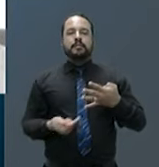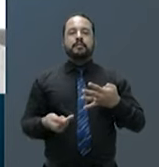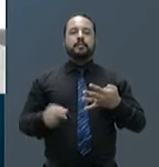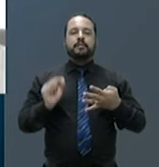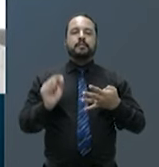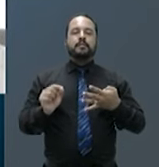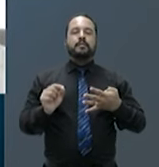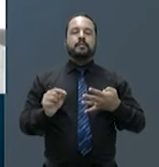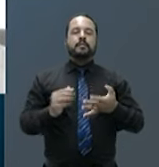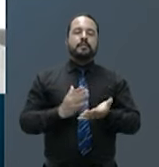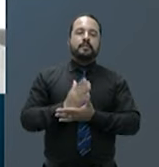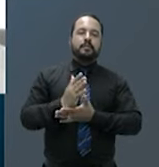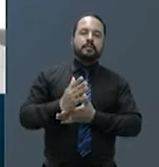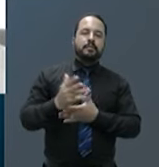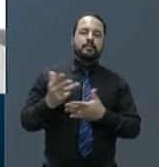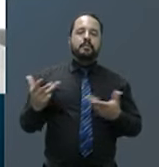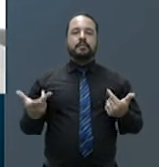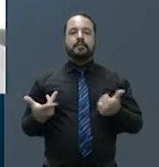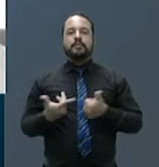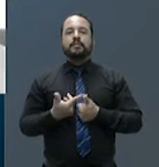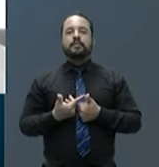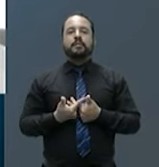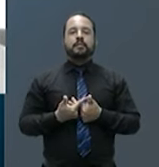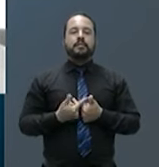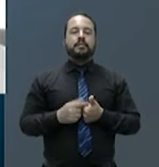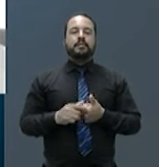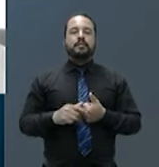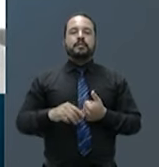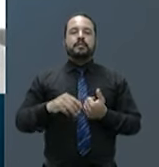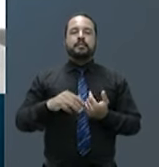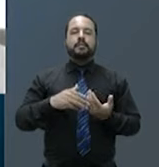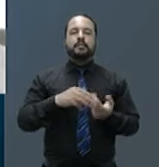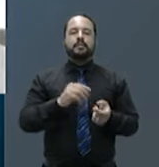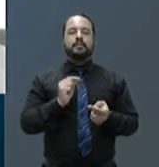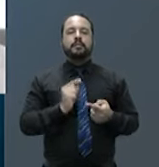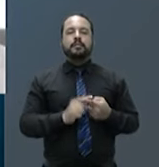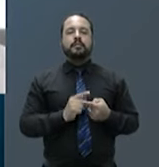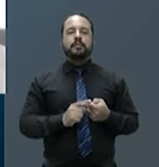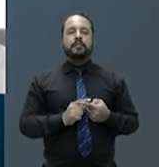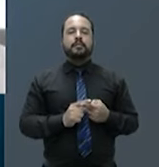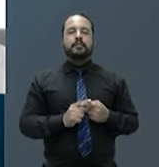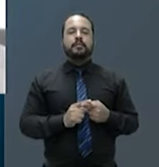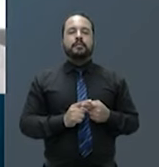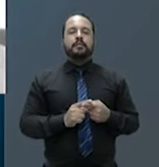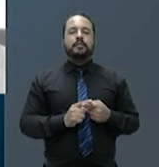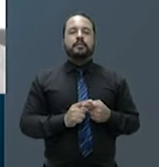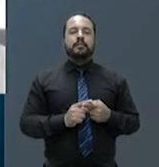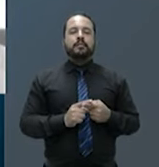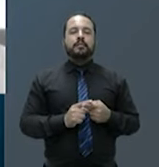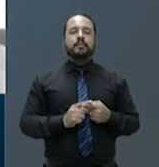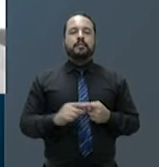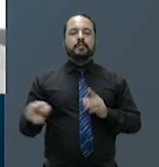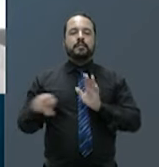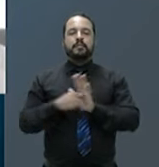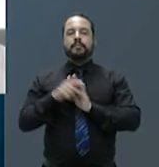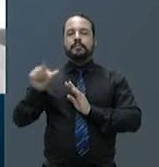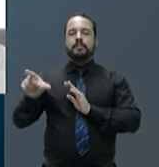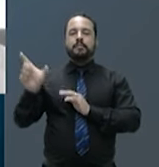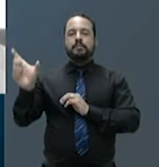e eficaz, hipótese que não se verifica nos autos, segundo afirma a própria